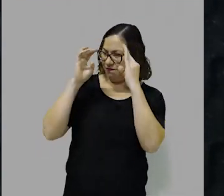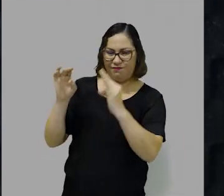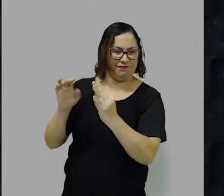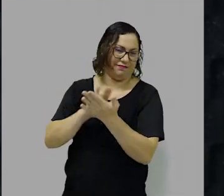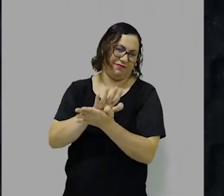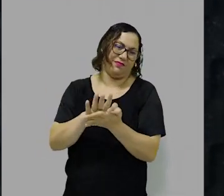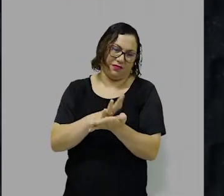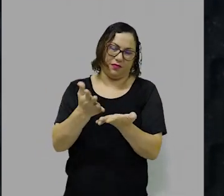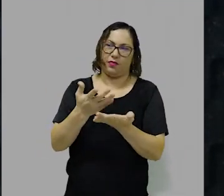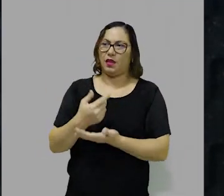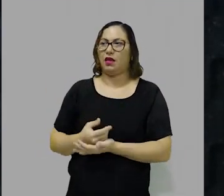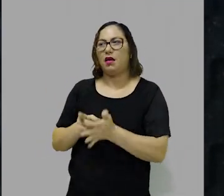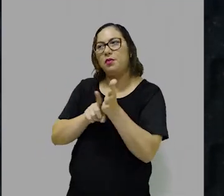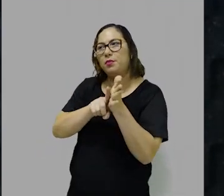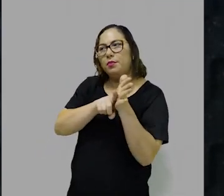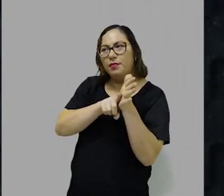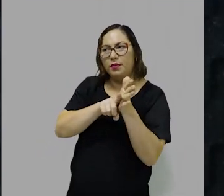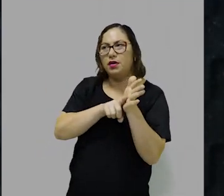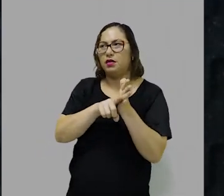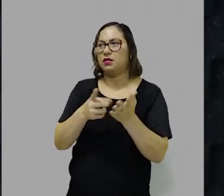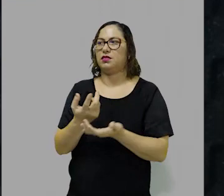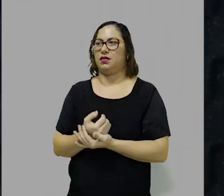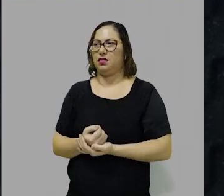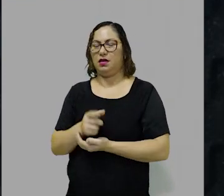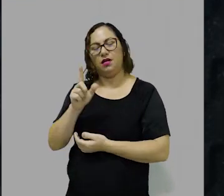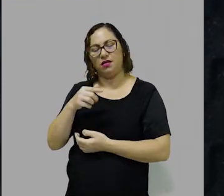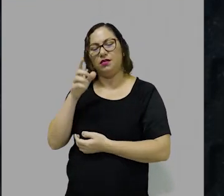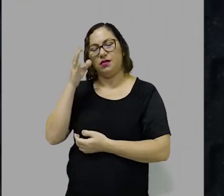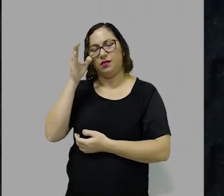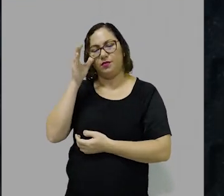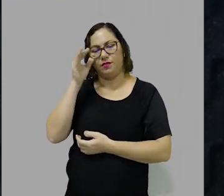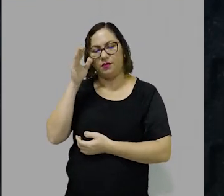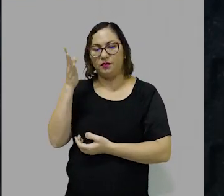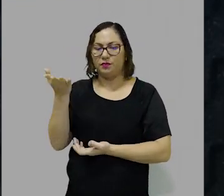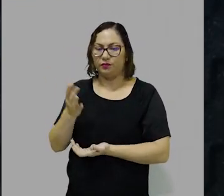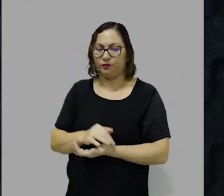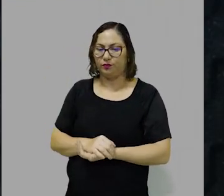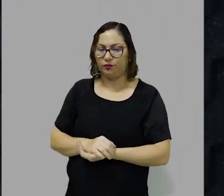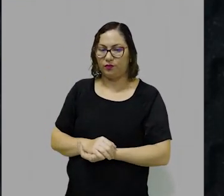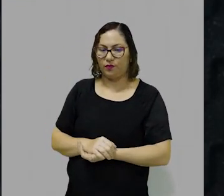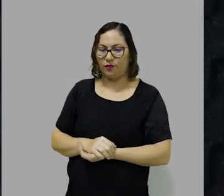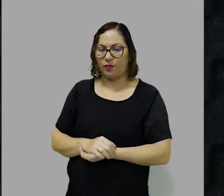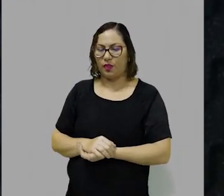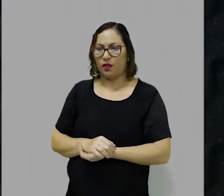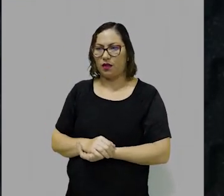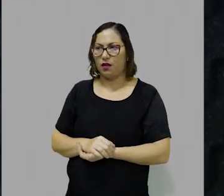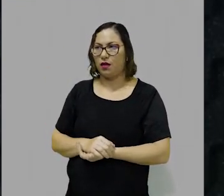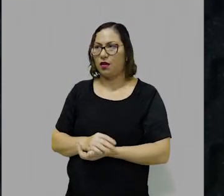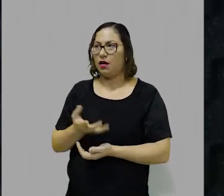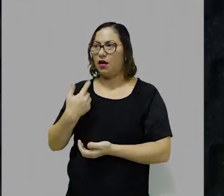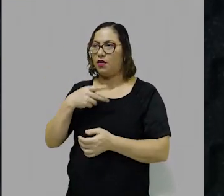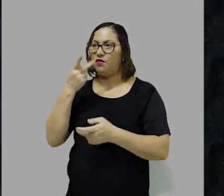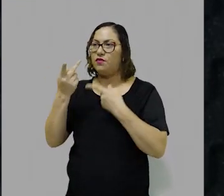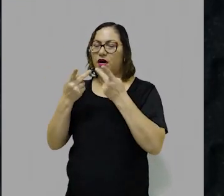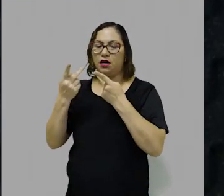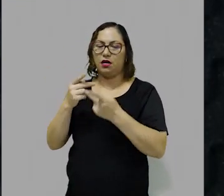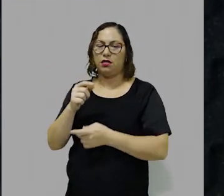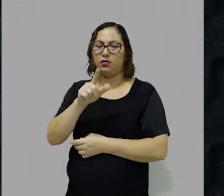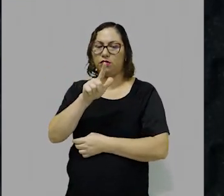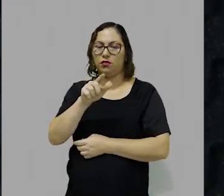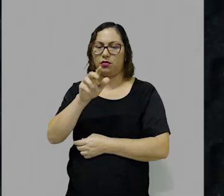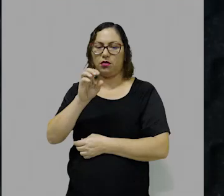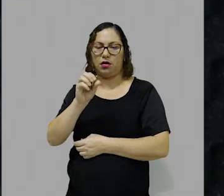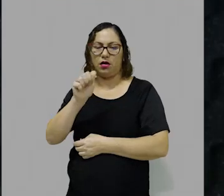época. Pesquisem sobre a obra do Egon Schiele, é bem interessante. O que eu havia falado anteriormente, o Lautrec, ele também não teve essa vida